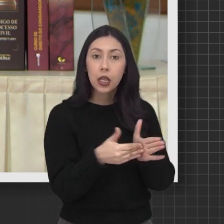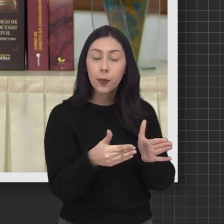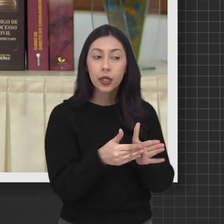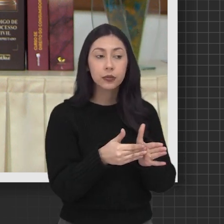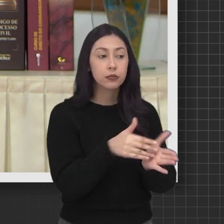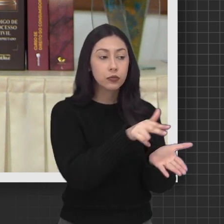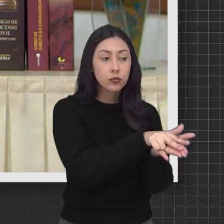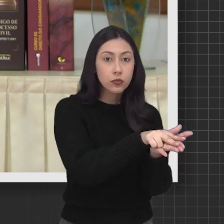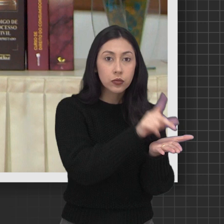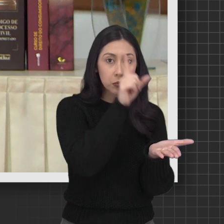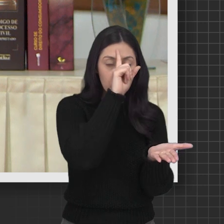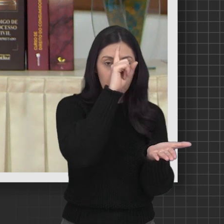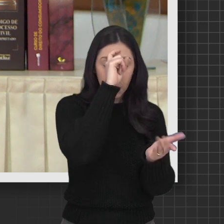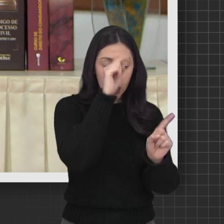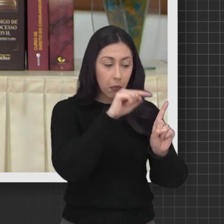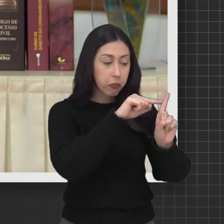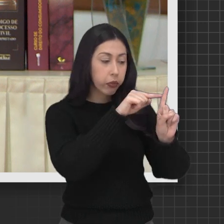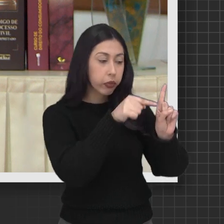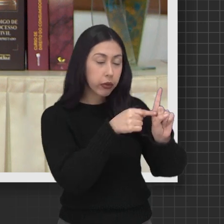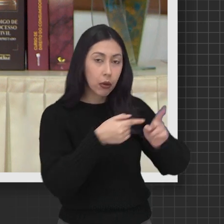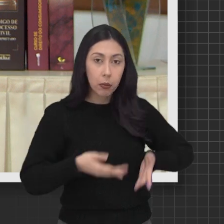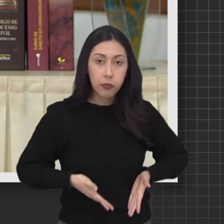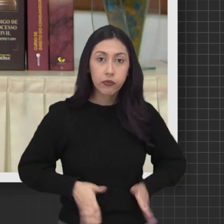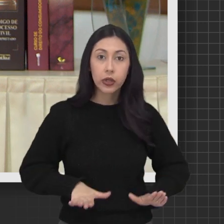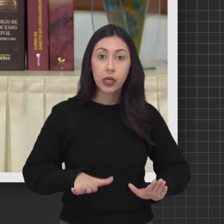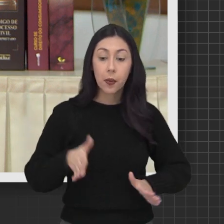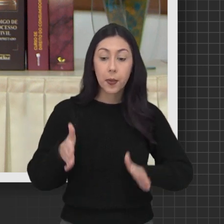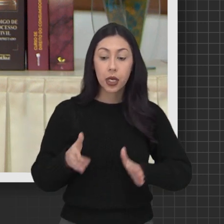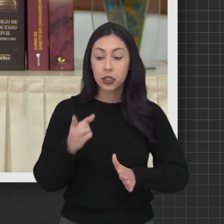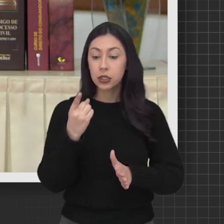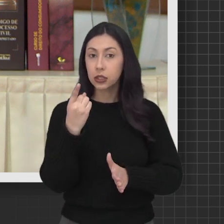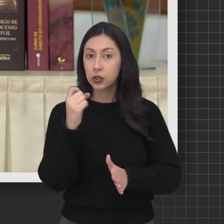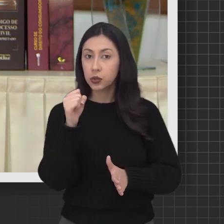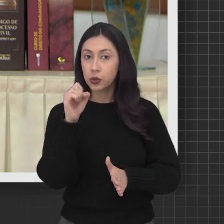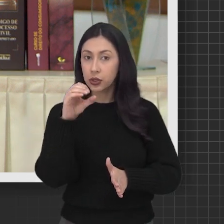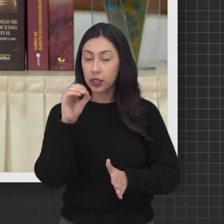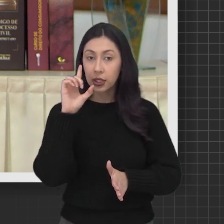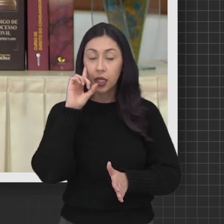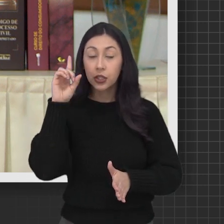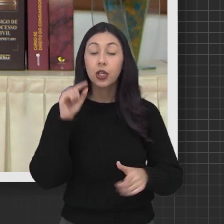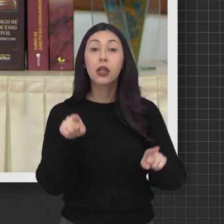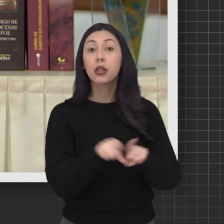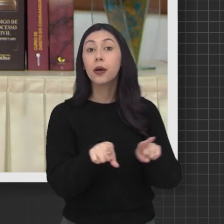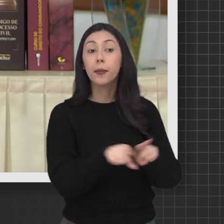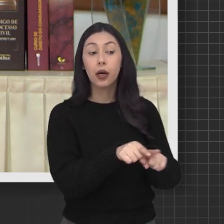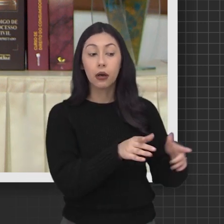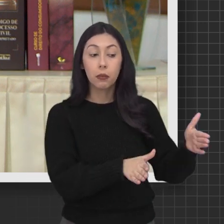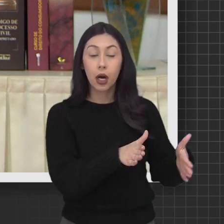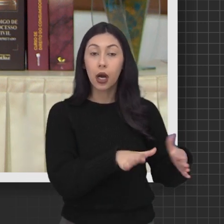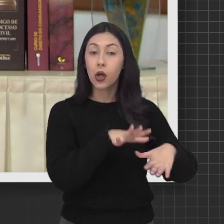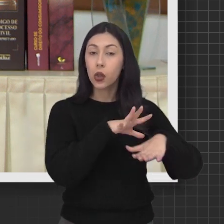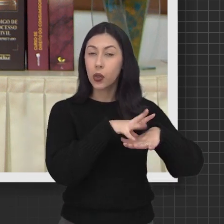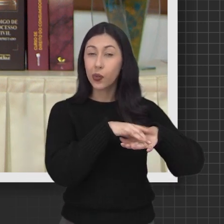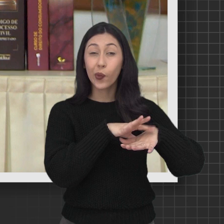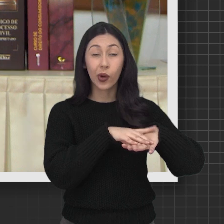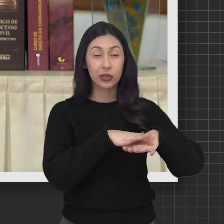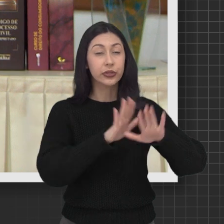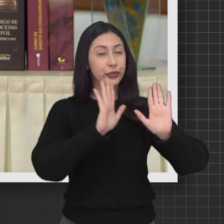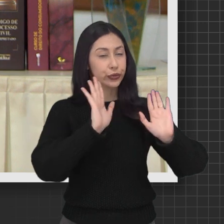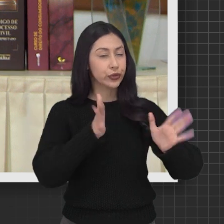para internações, partos e outros procedimentos que são de 180 dias. E existe também a carência para